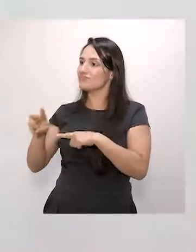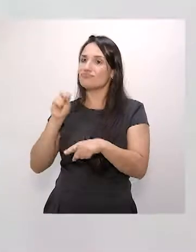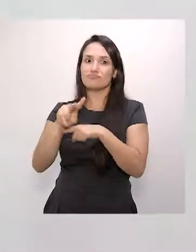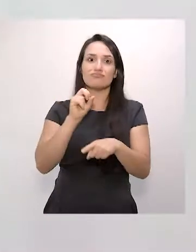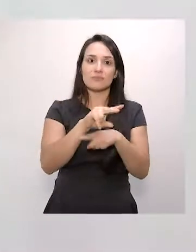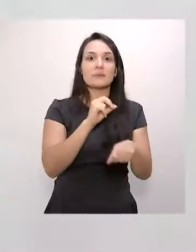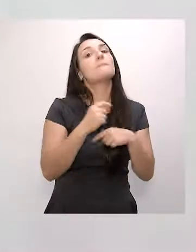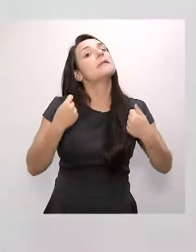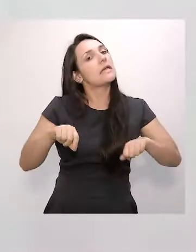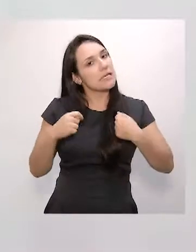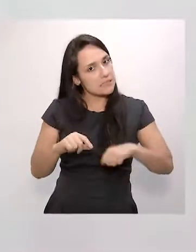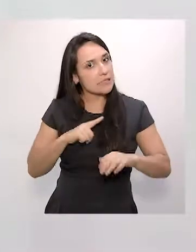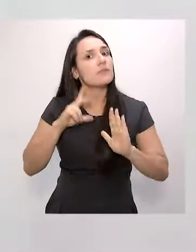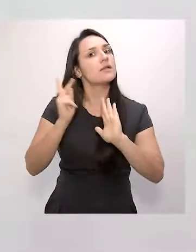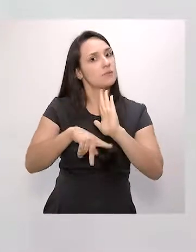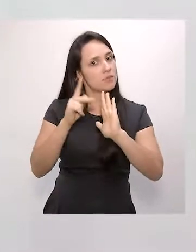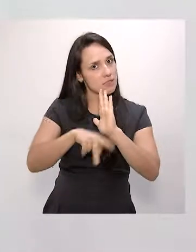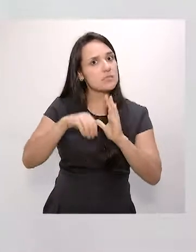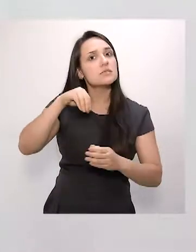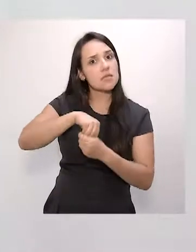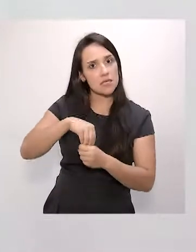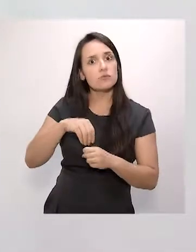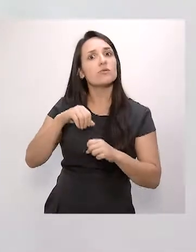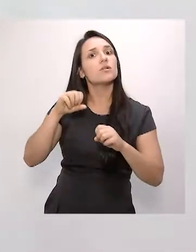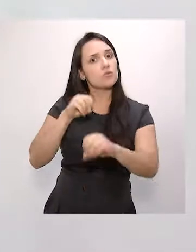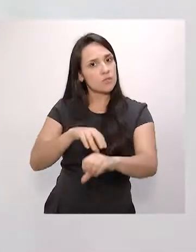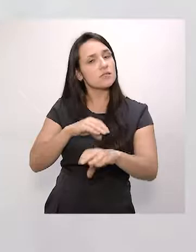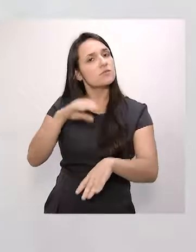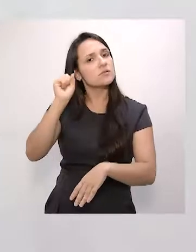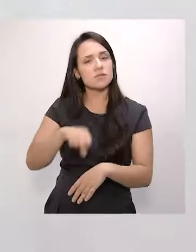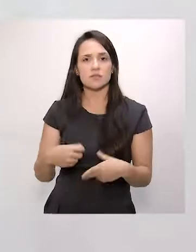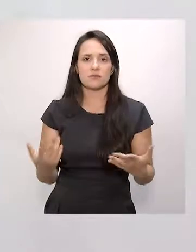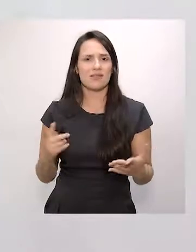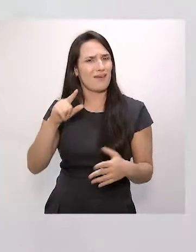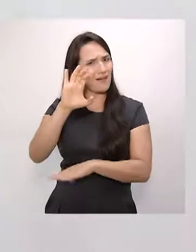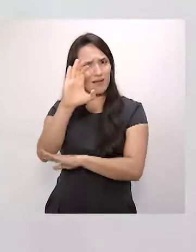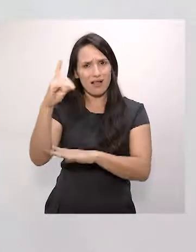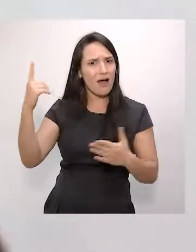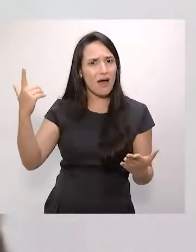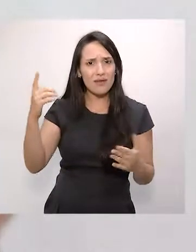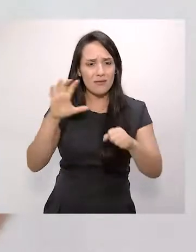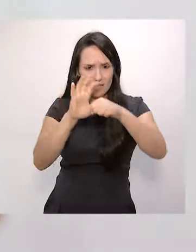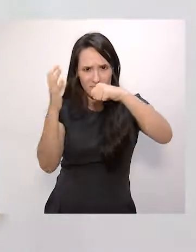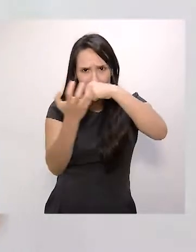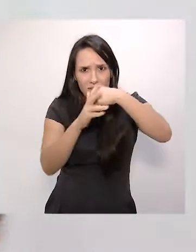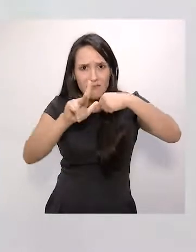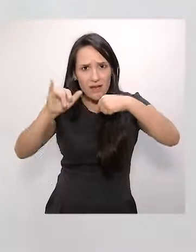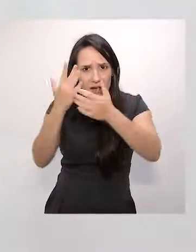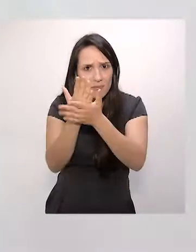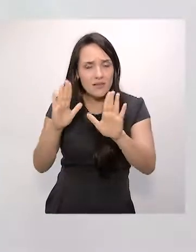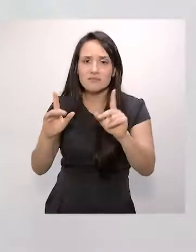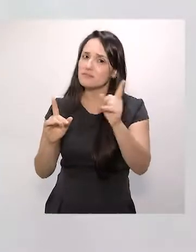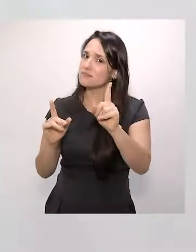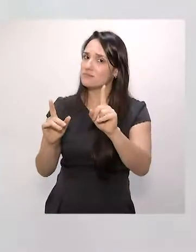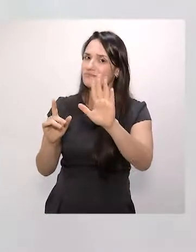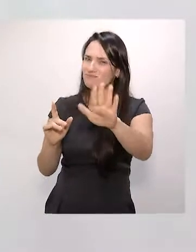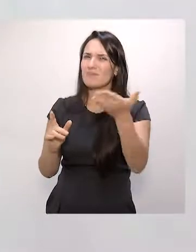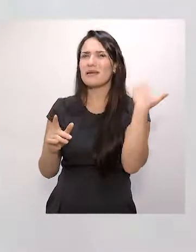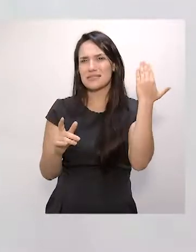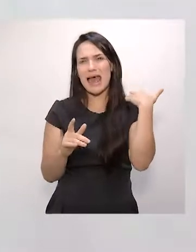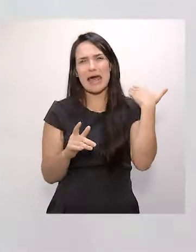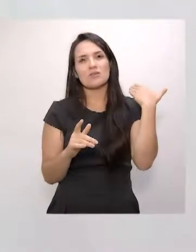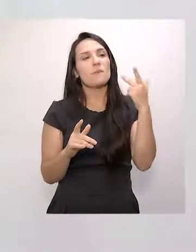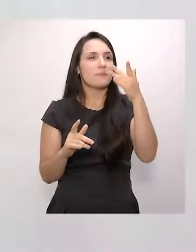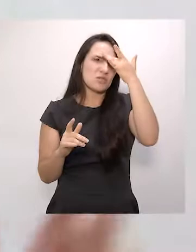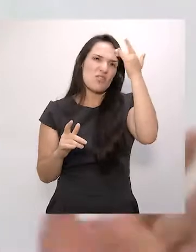é uma questão que tem que estar dentro de um plano de gestão da pandemia na educação permanente, porque está muito claro.